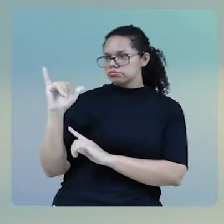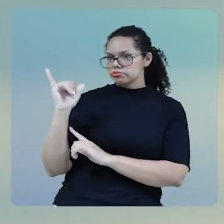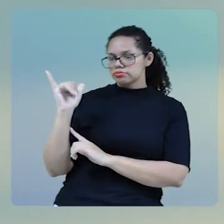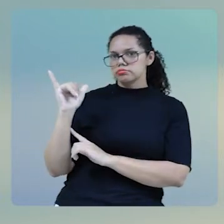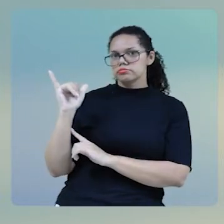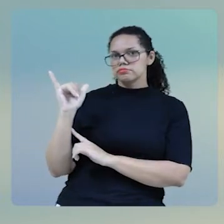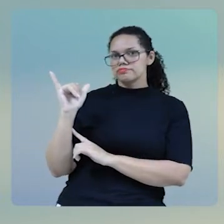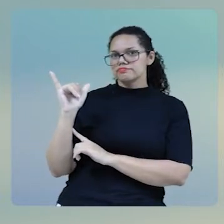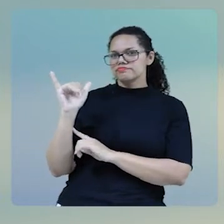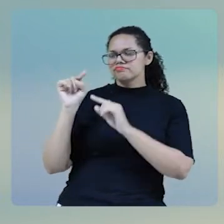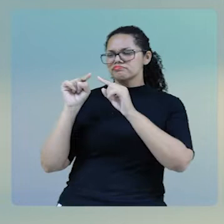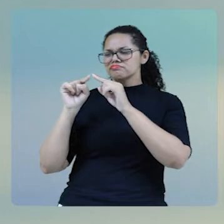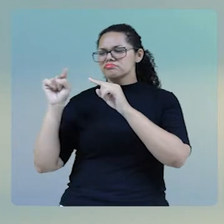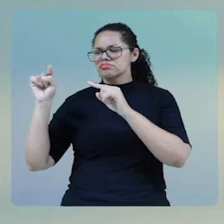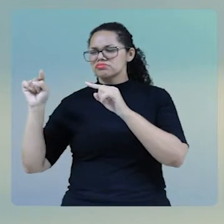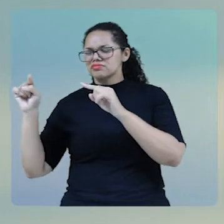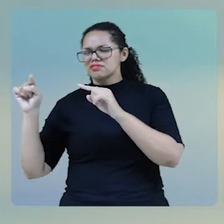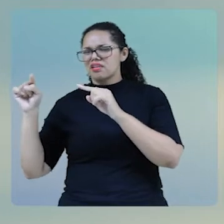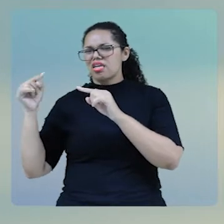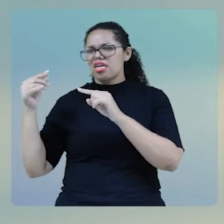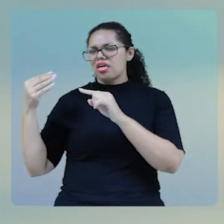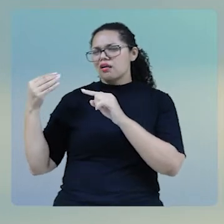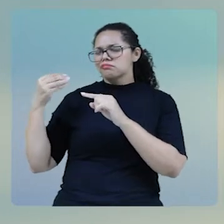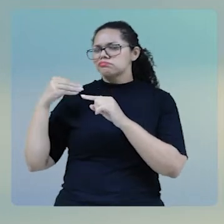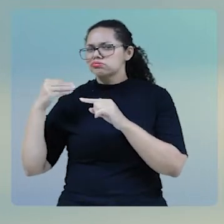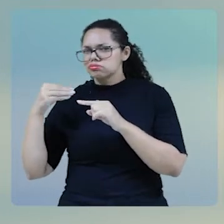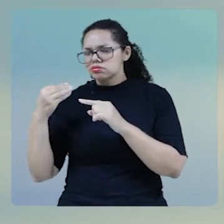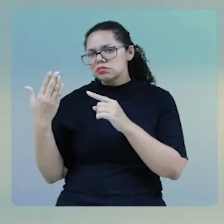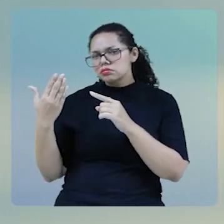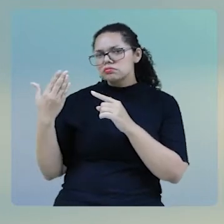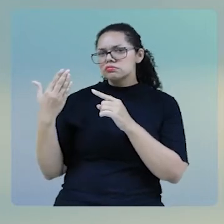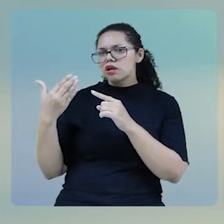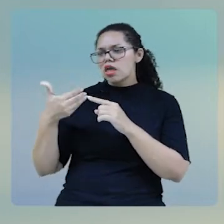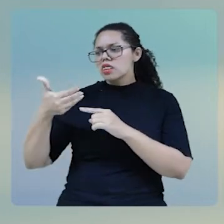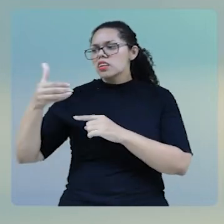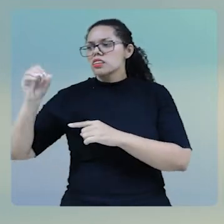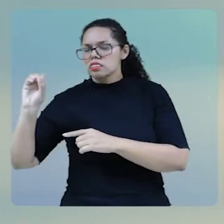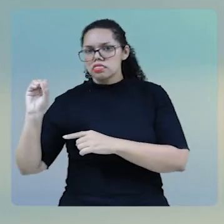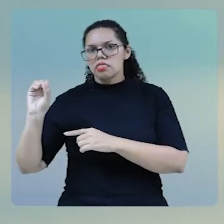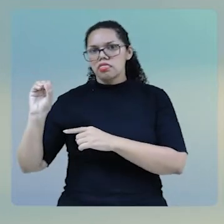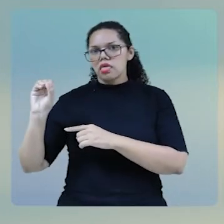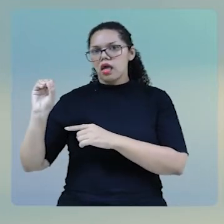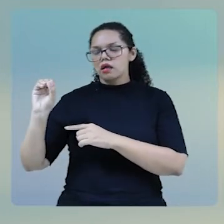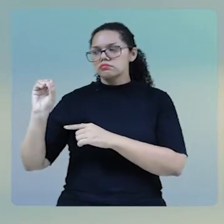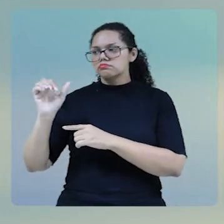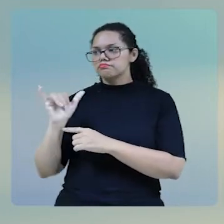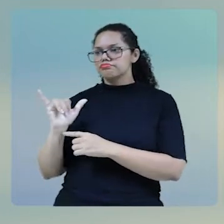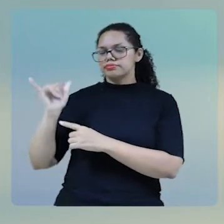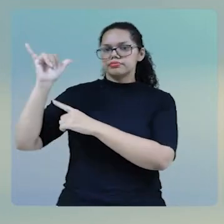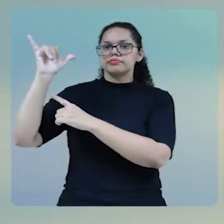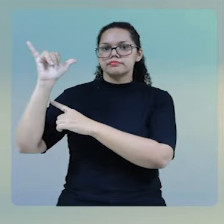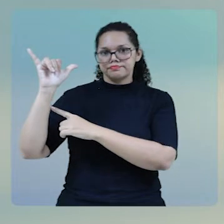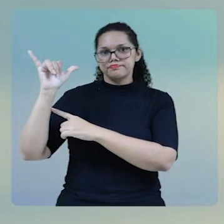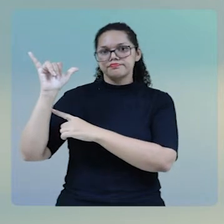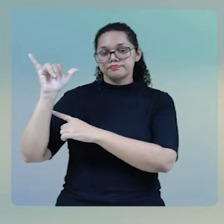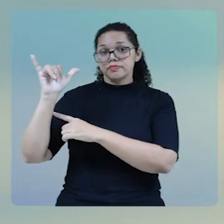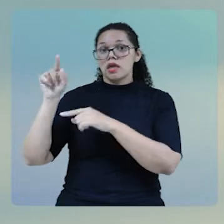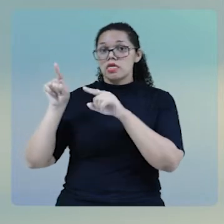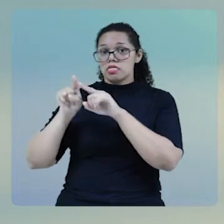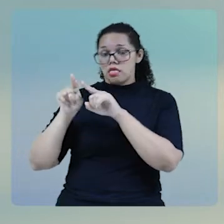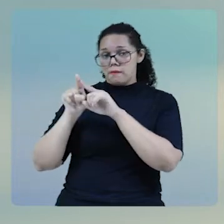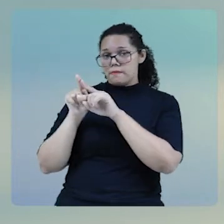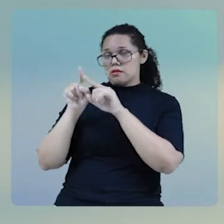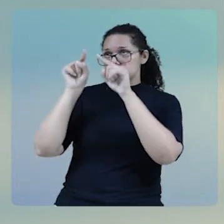ohms. Tá? Essa resistência é representada aqui. Que a conecta à rede elétrica de 120